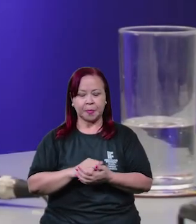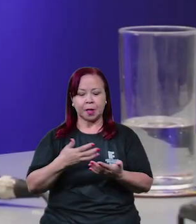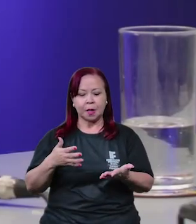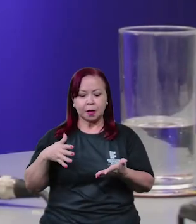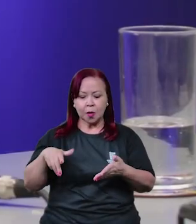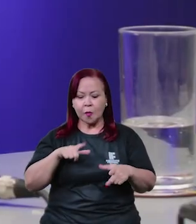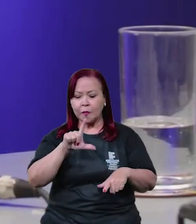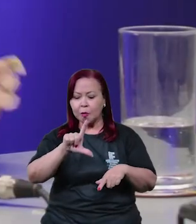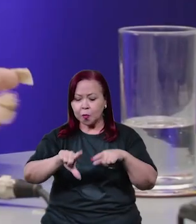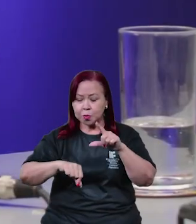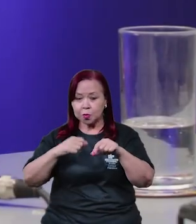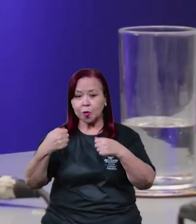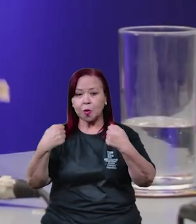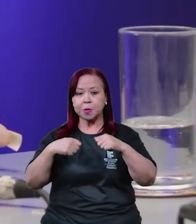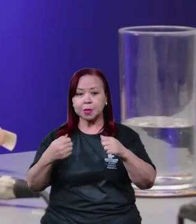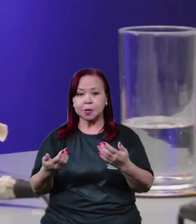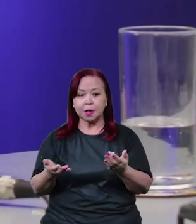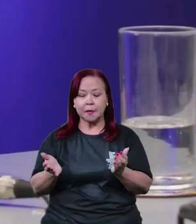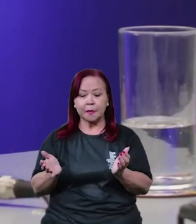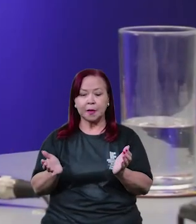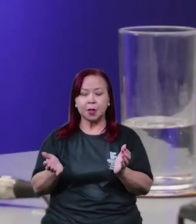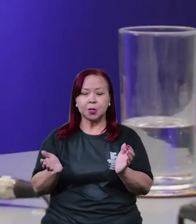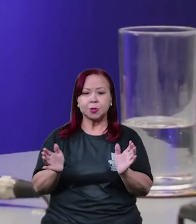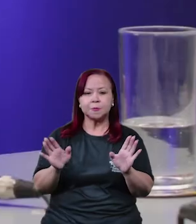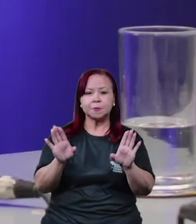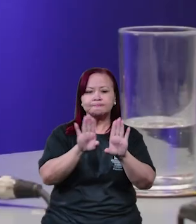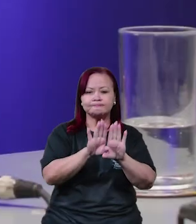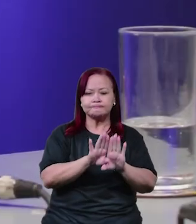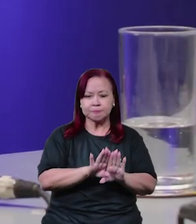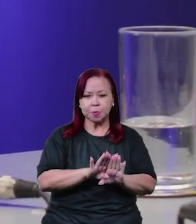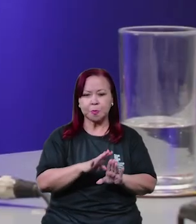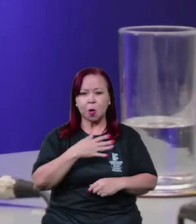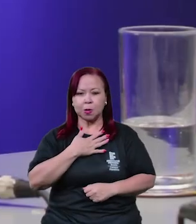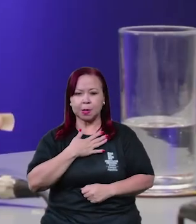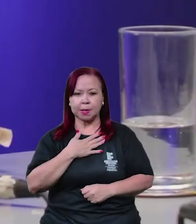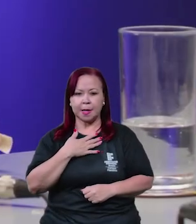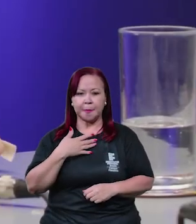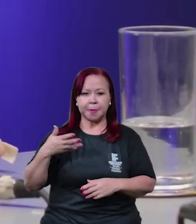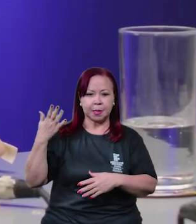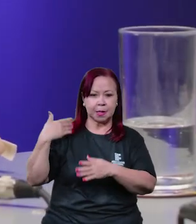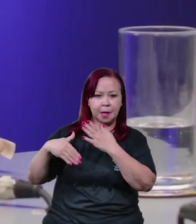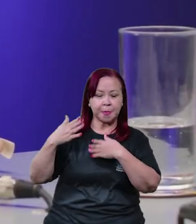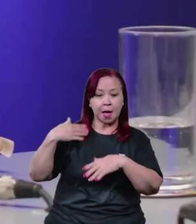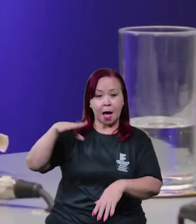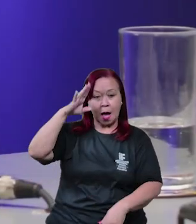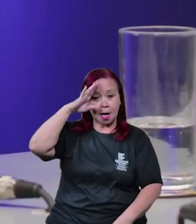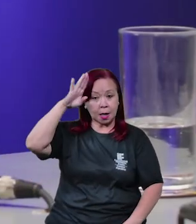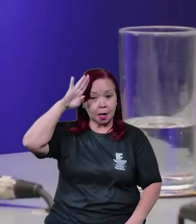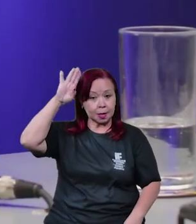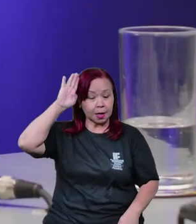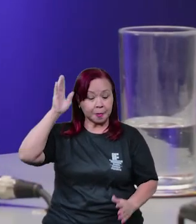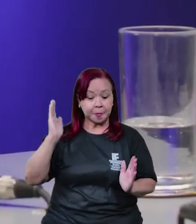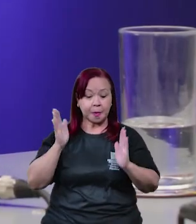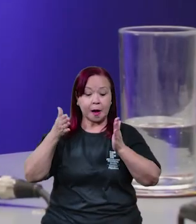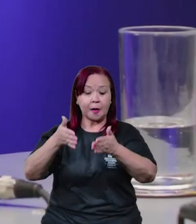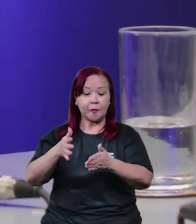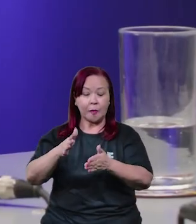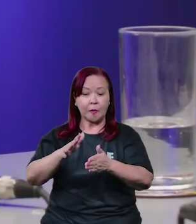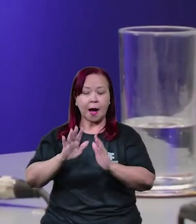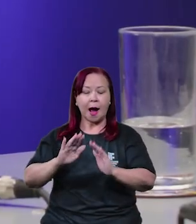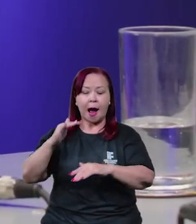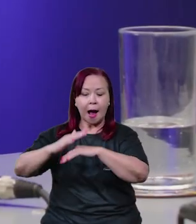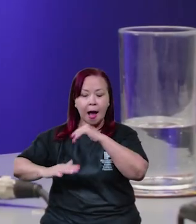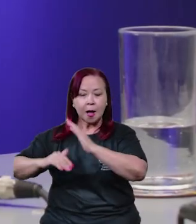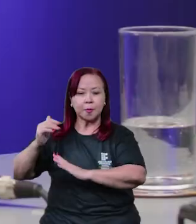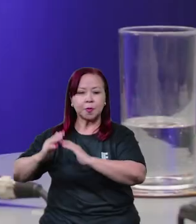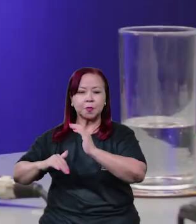caminho. Eu tive que fechar a porta, assim, da minha era acadêmica para focar inteiramente no